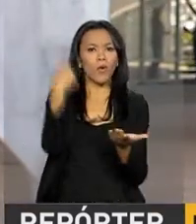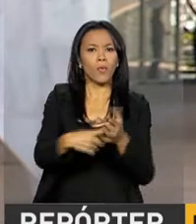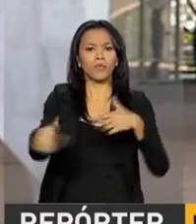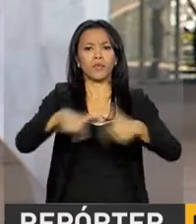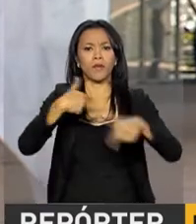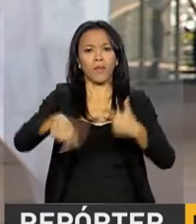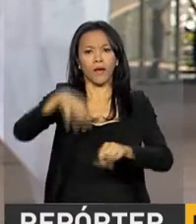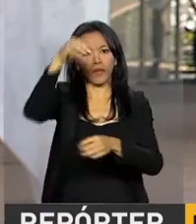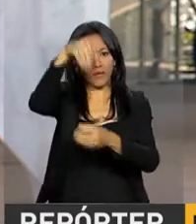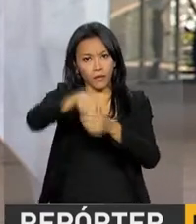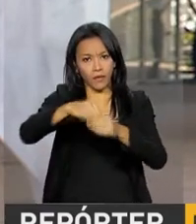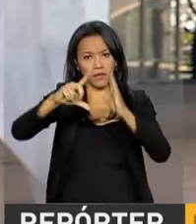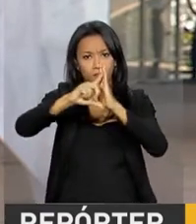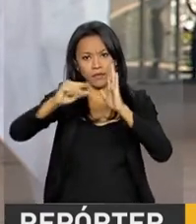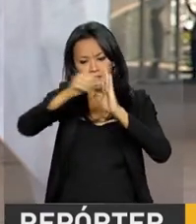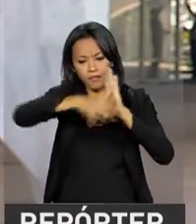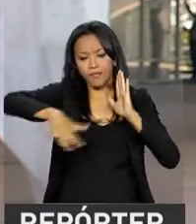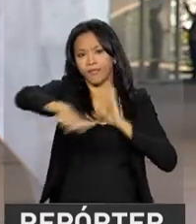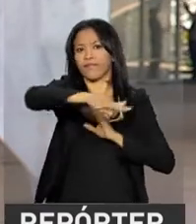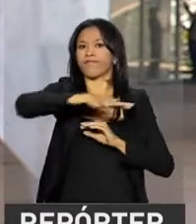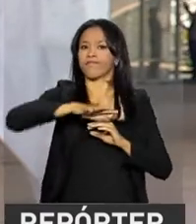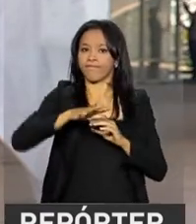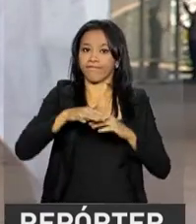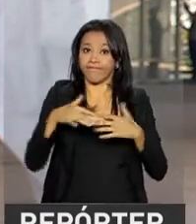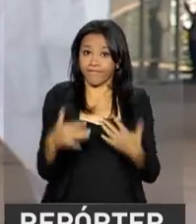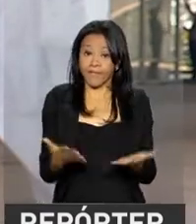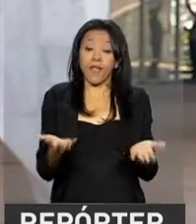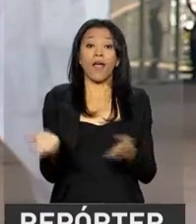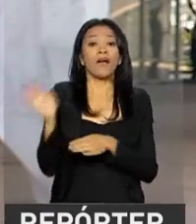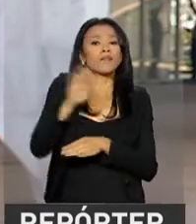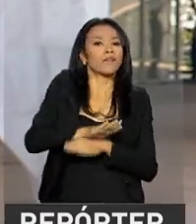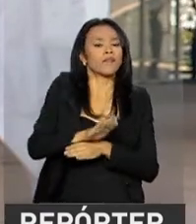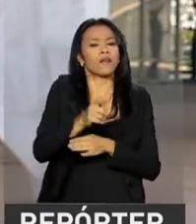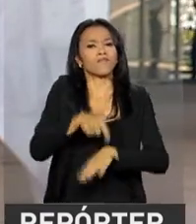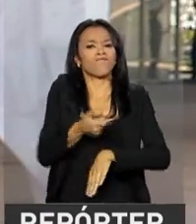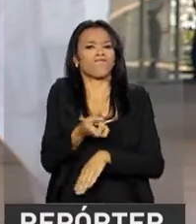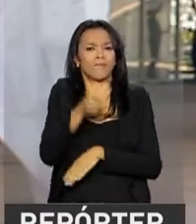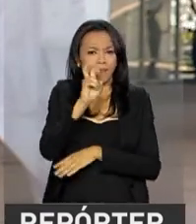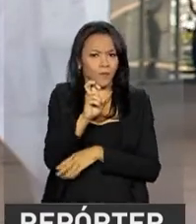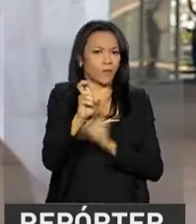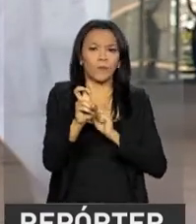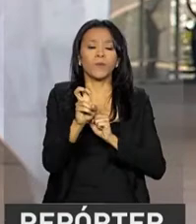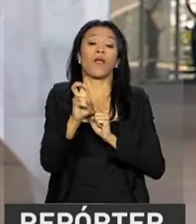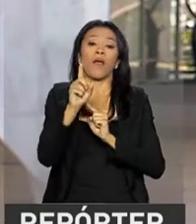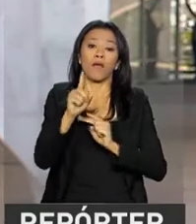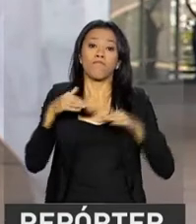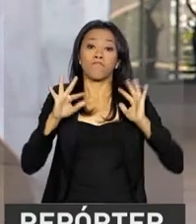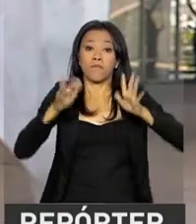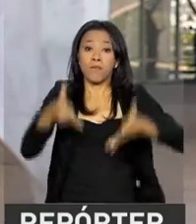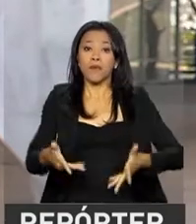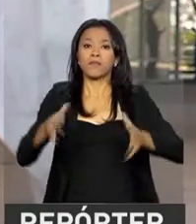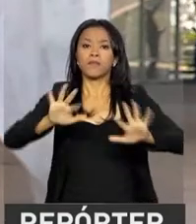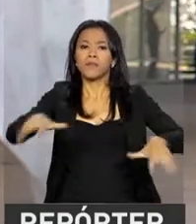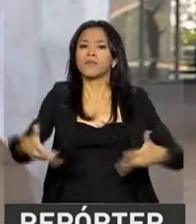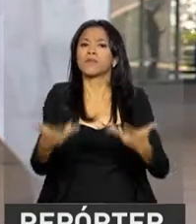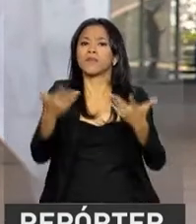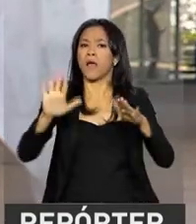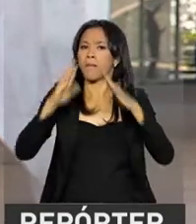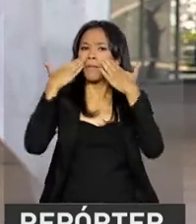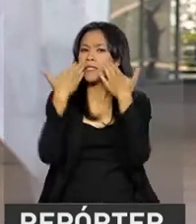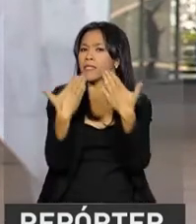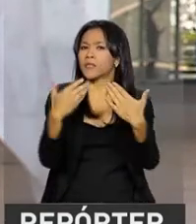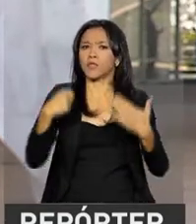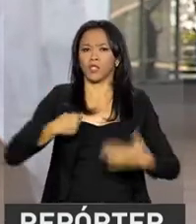da manhã aqui no Palácio do Planalto. Já à tarde, às 5 horas, ele participa da cerimônia de apresentação